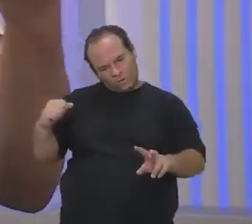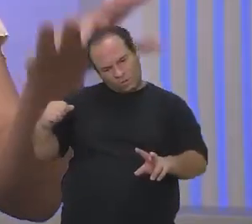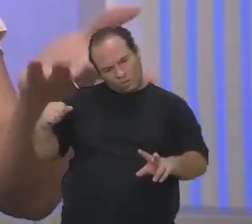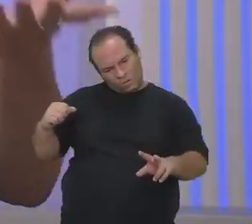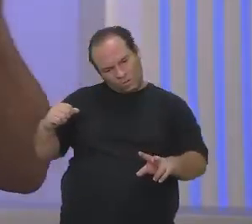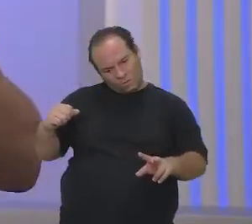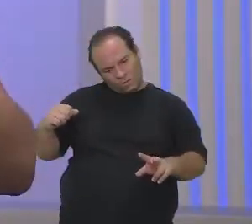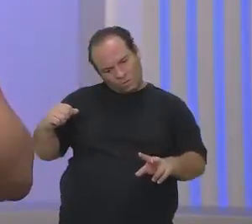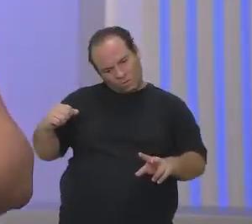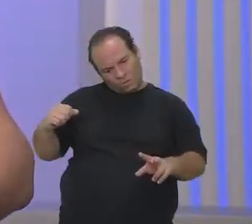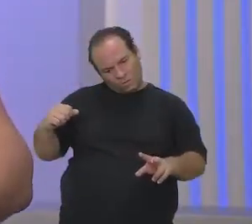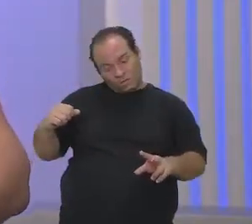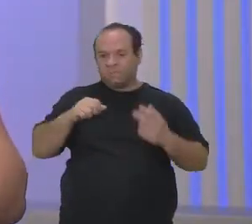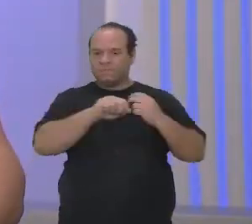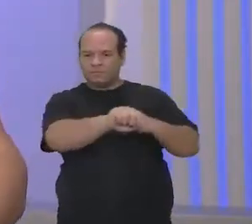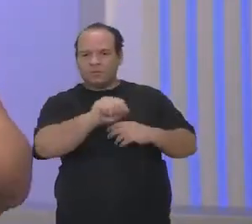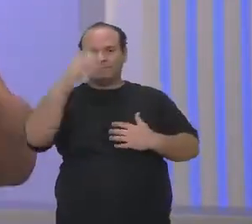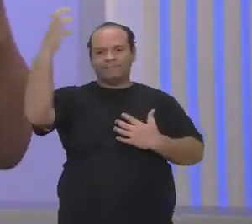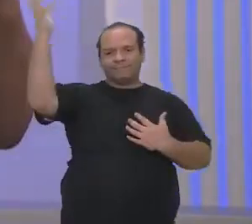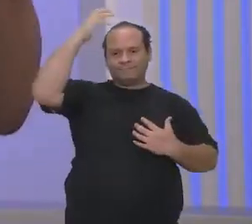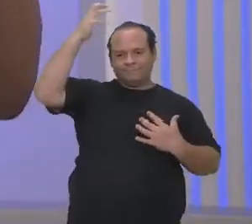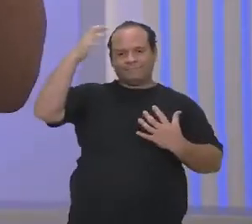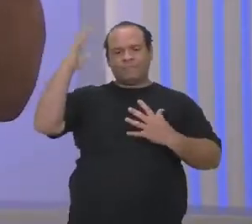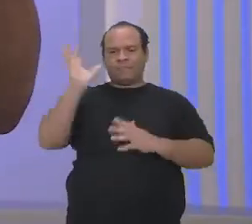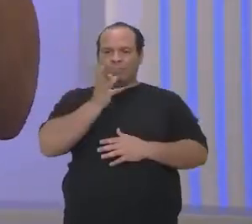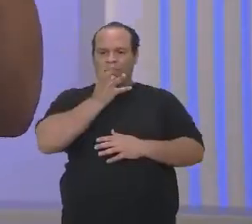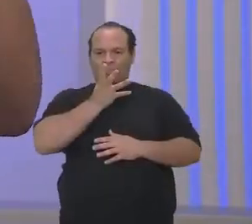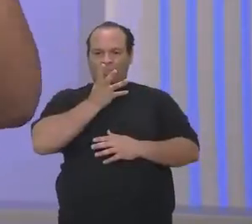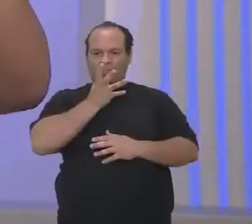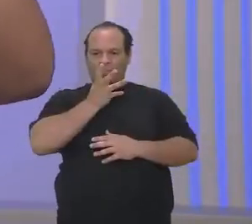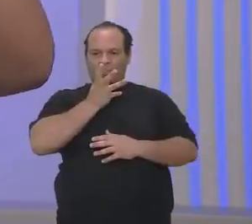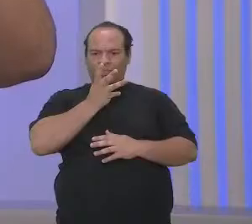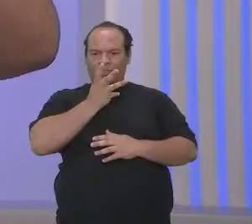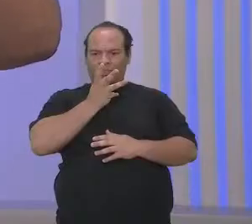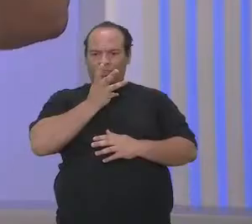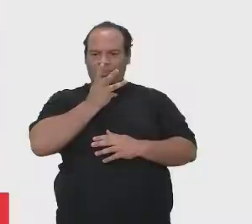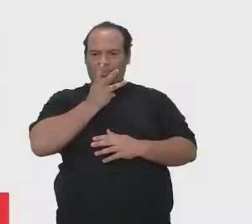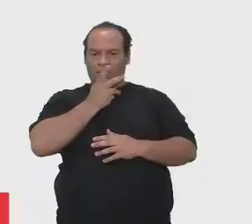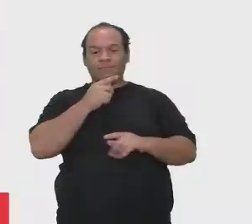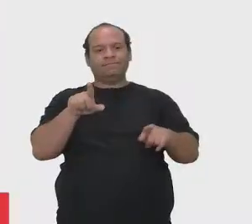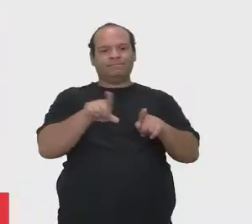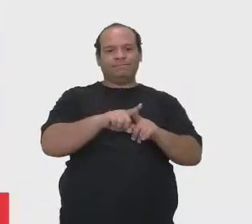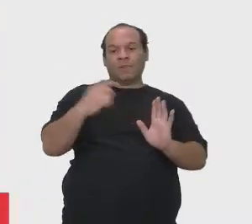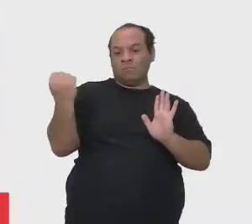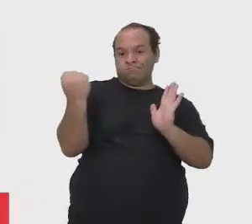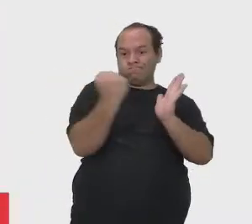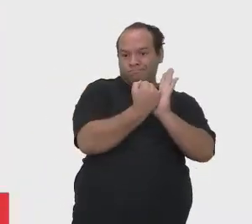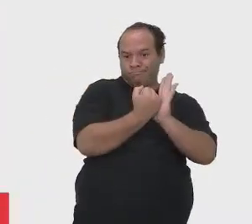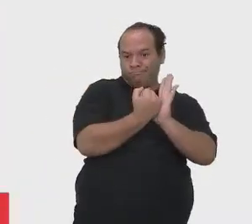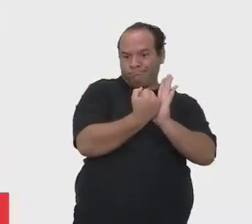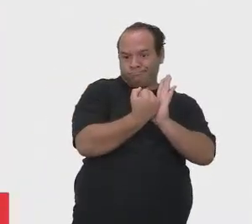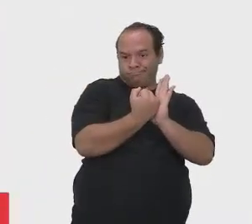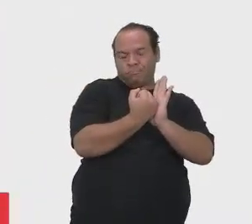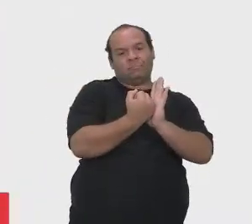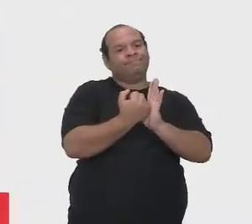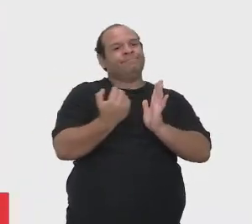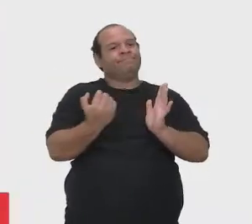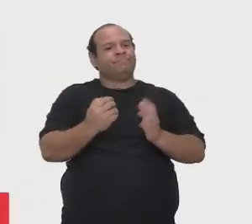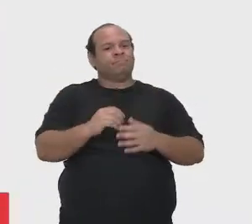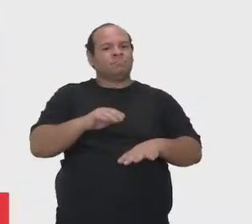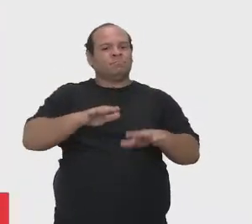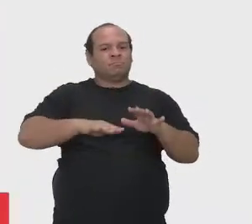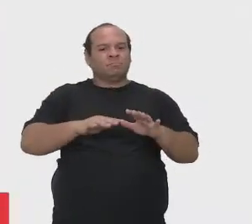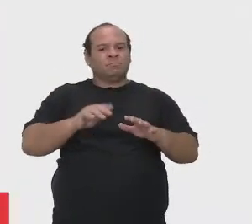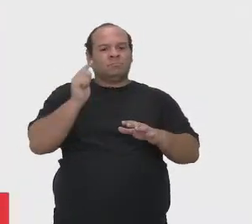geladeira, tomando banhos prolongados. E também na etiqueta, né? Aquela etiqueta para falar que para acho